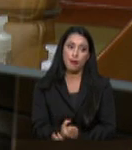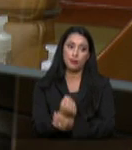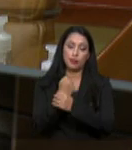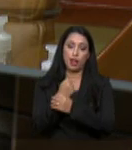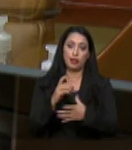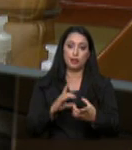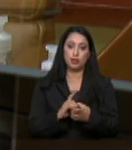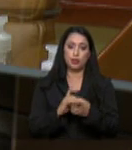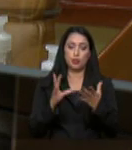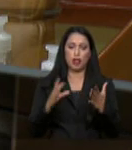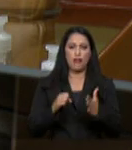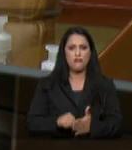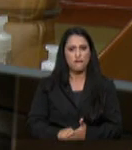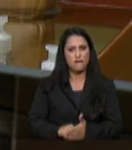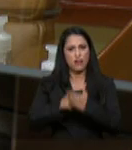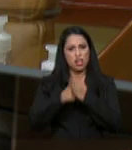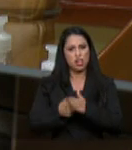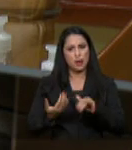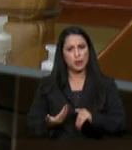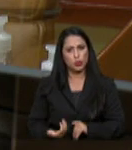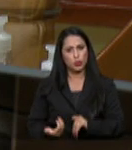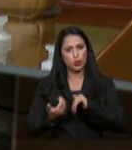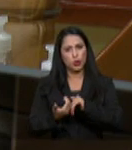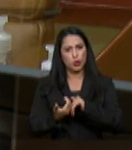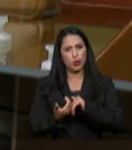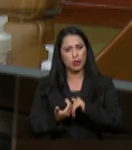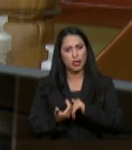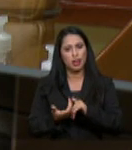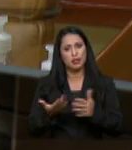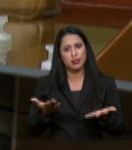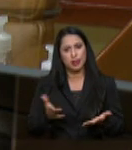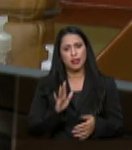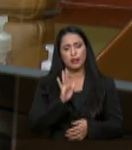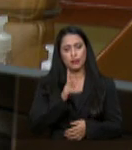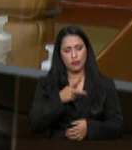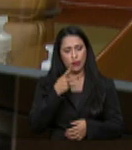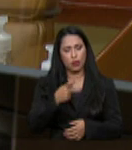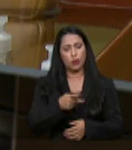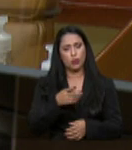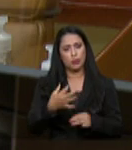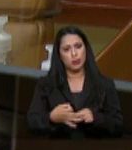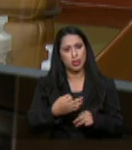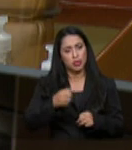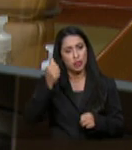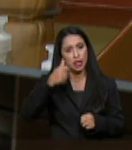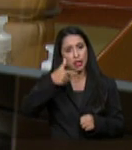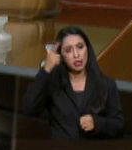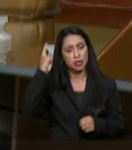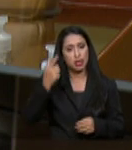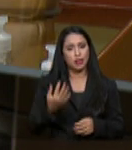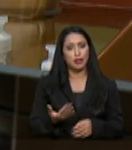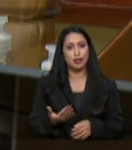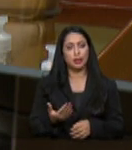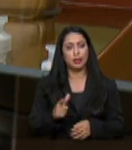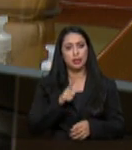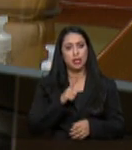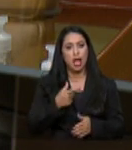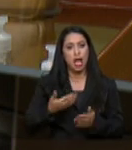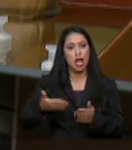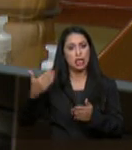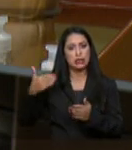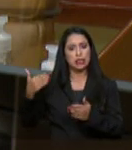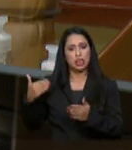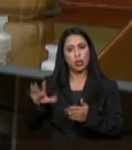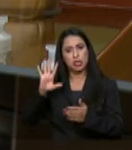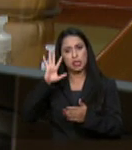em citando-se o fechamento do Congresso Nacional de que Como disse o Ministro Alexandre desde despacho os